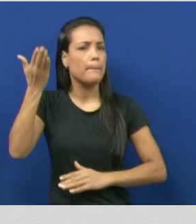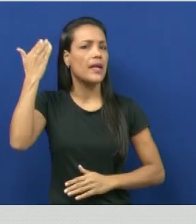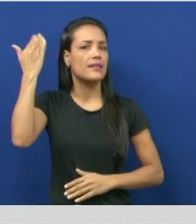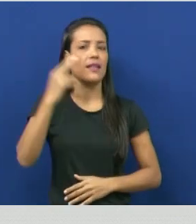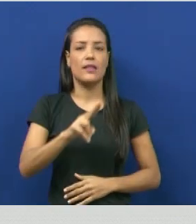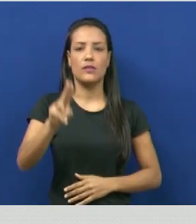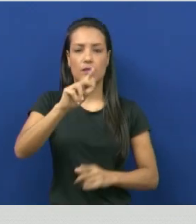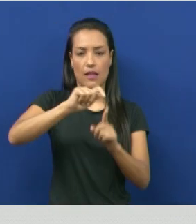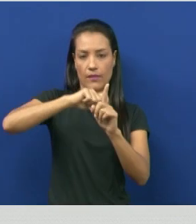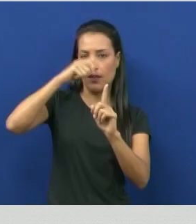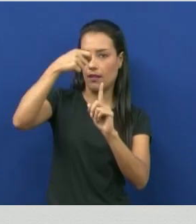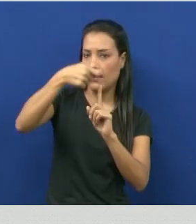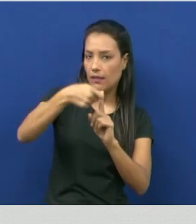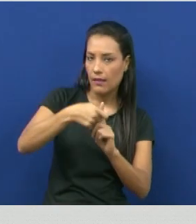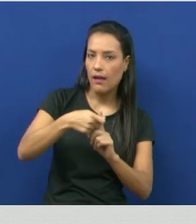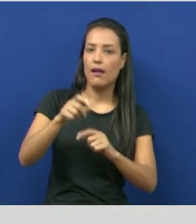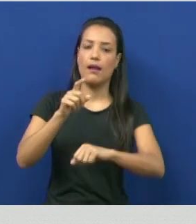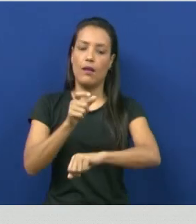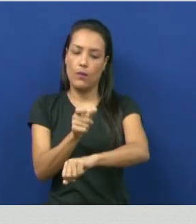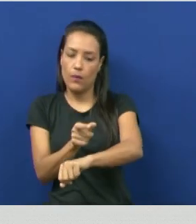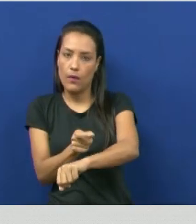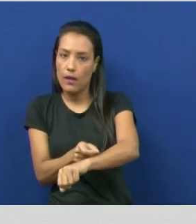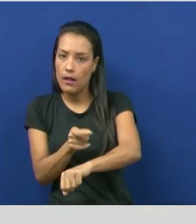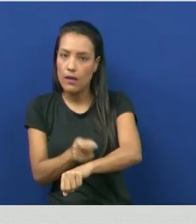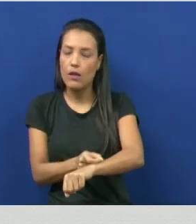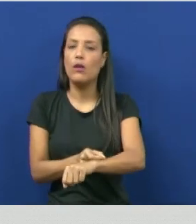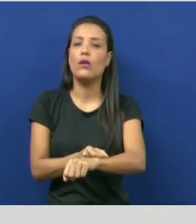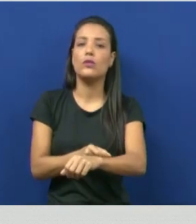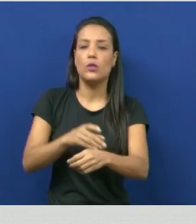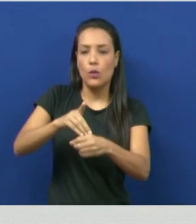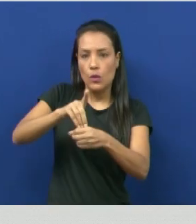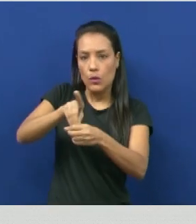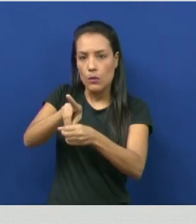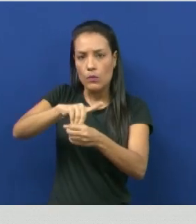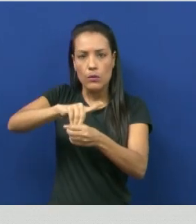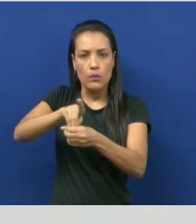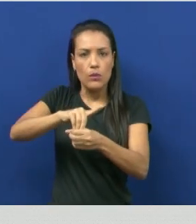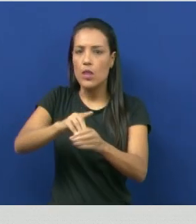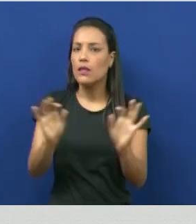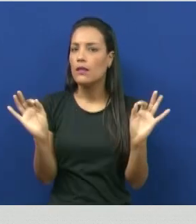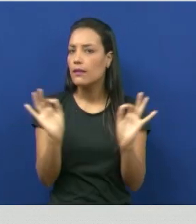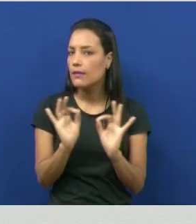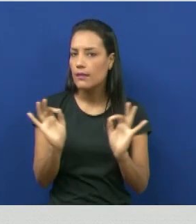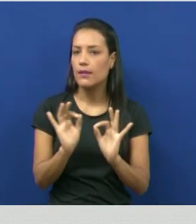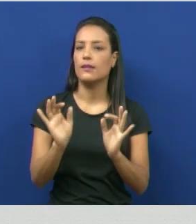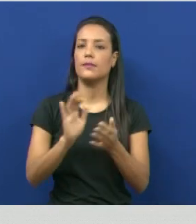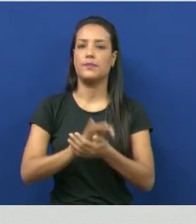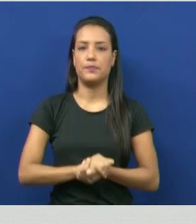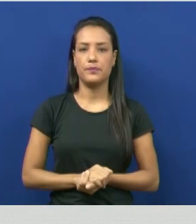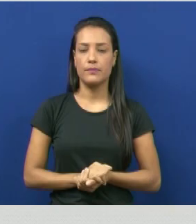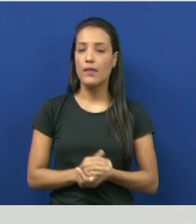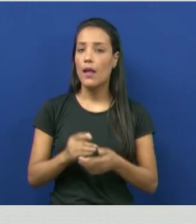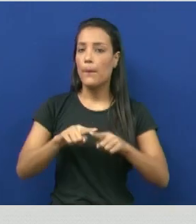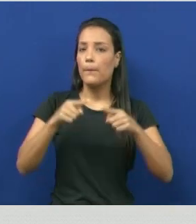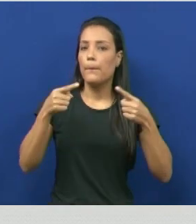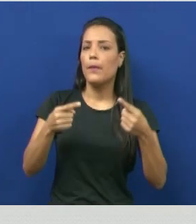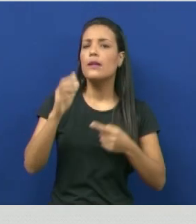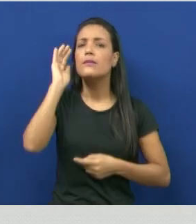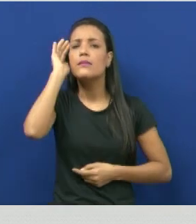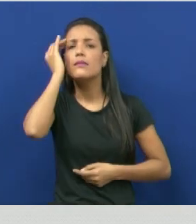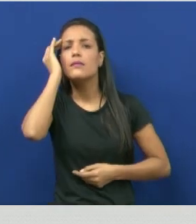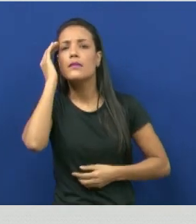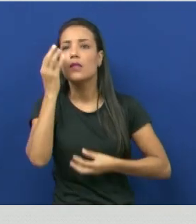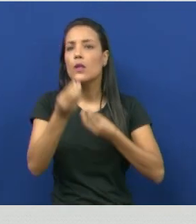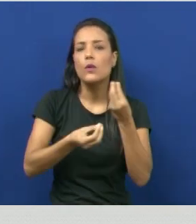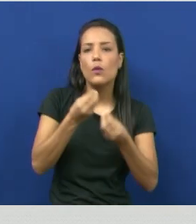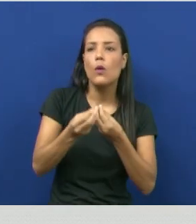não tínhamos relógio, não tínhamos instrumentos de localização. Então a única forma de tentar entender qual seria a melhor época